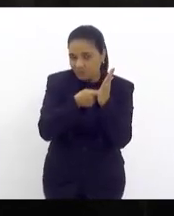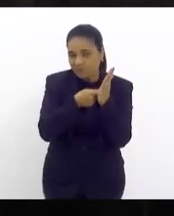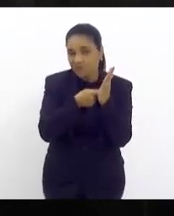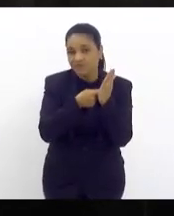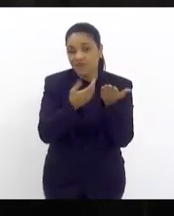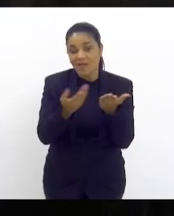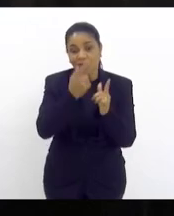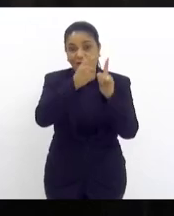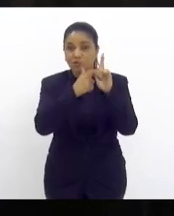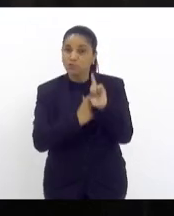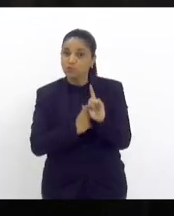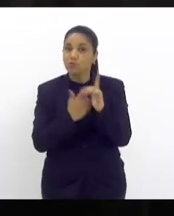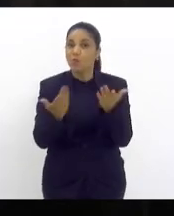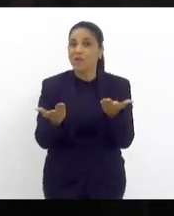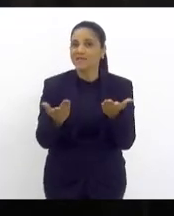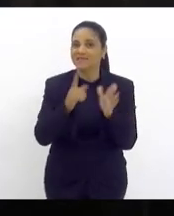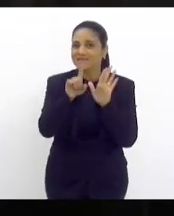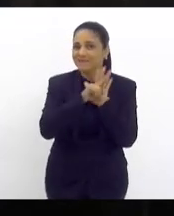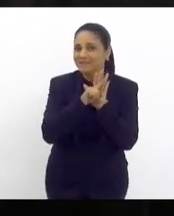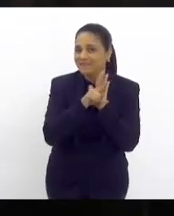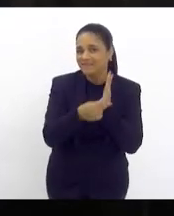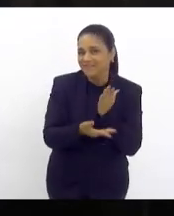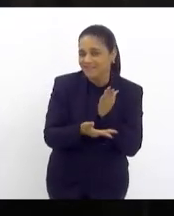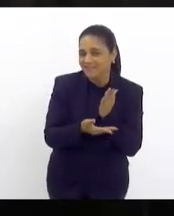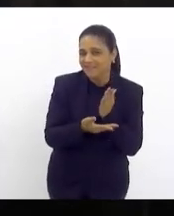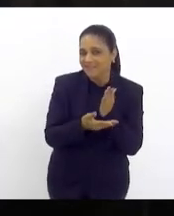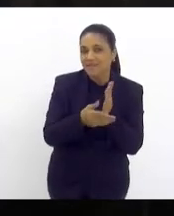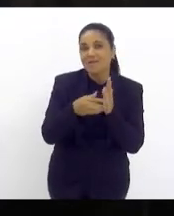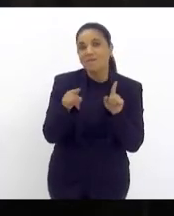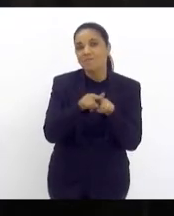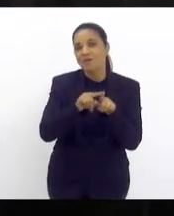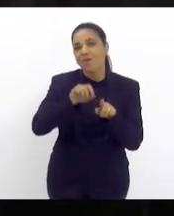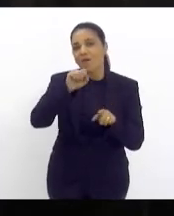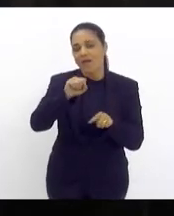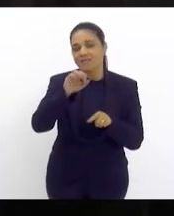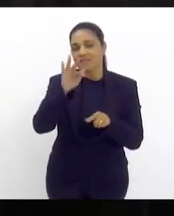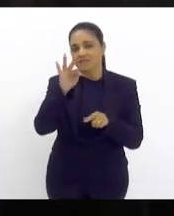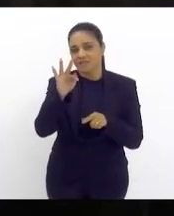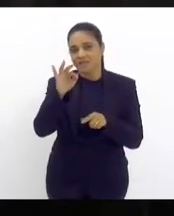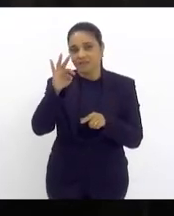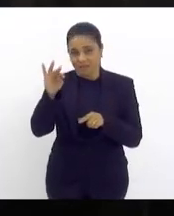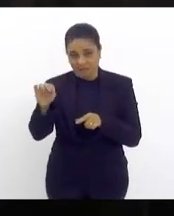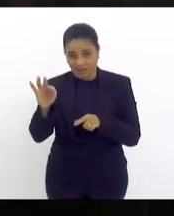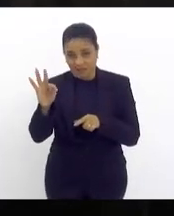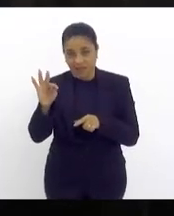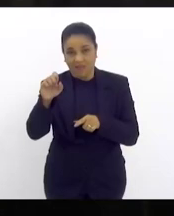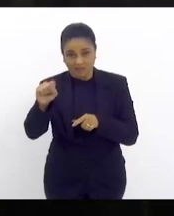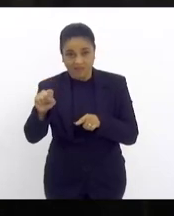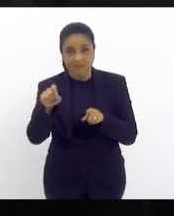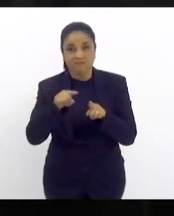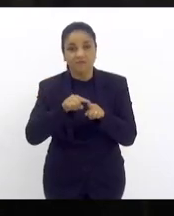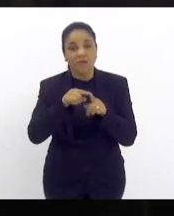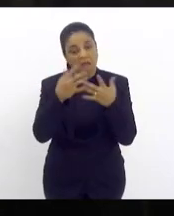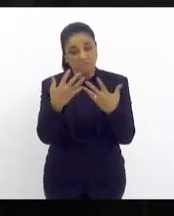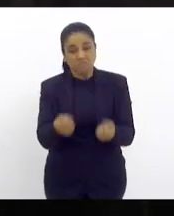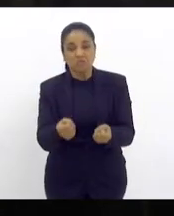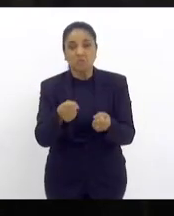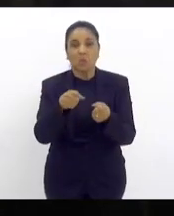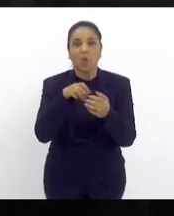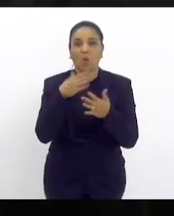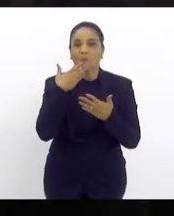agora tá suspensa porque simplesmente o Supremo Tribunal Federal acatou aí o pedido da fetranspor